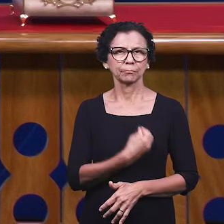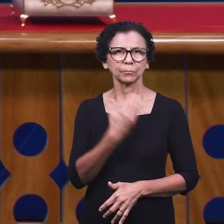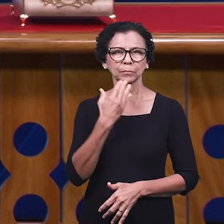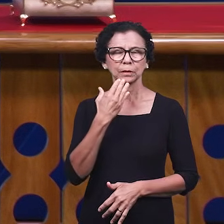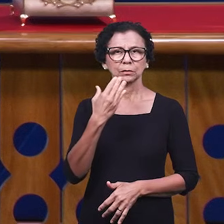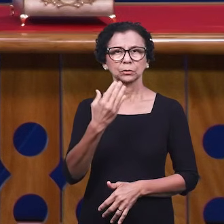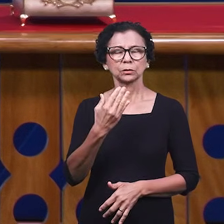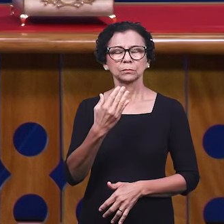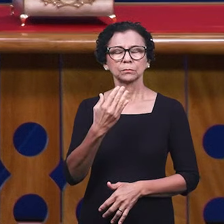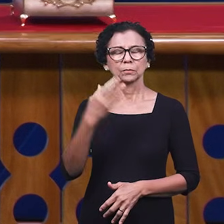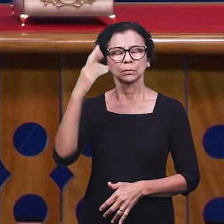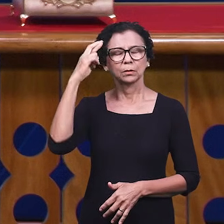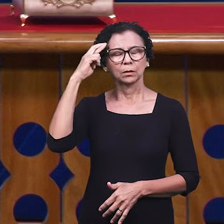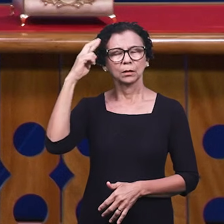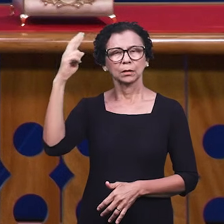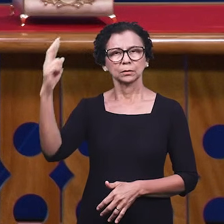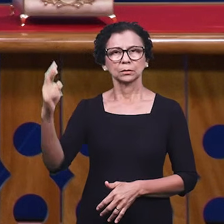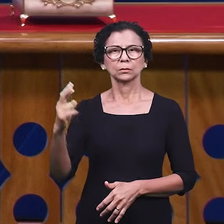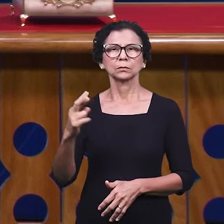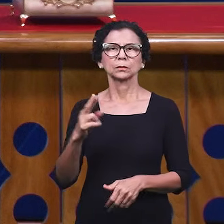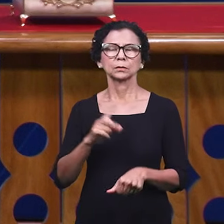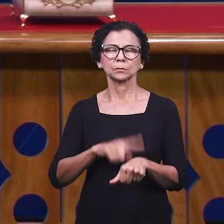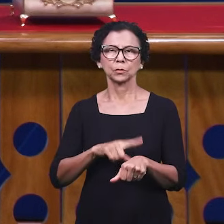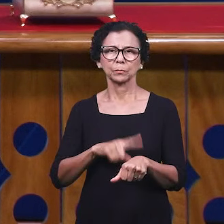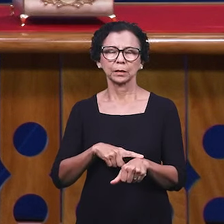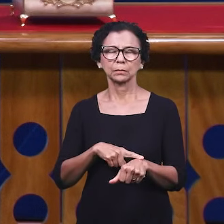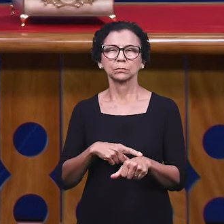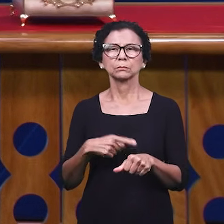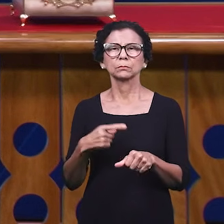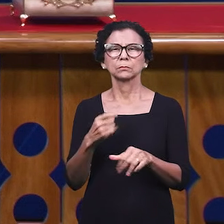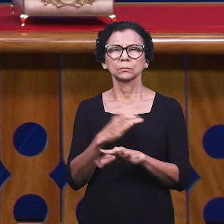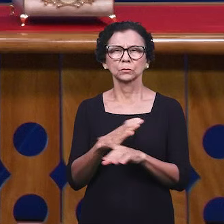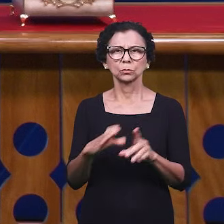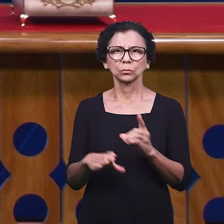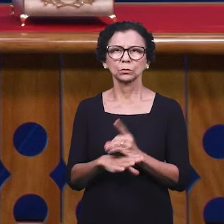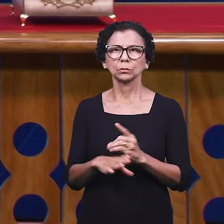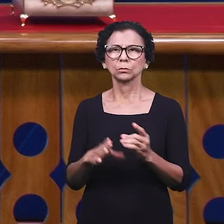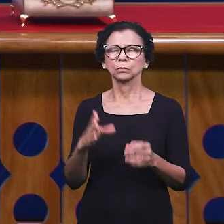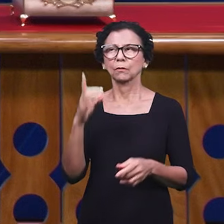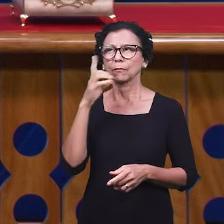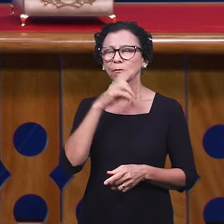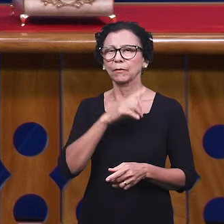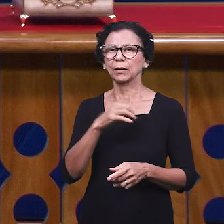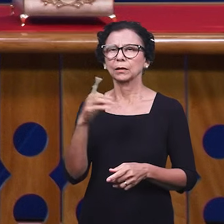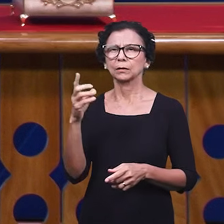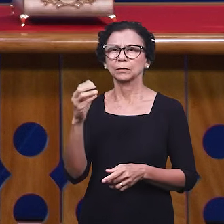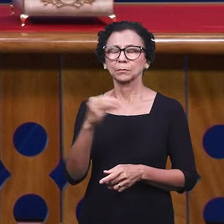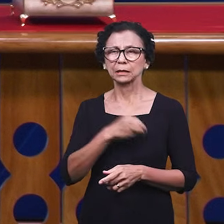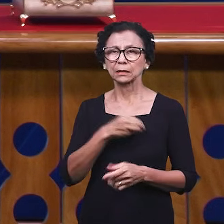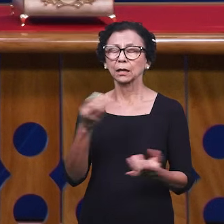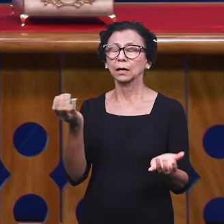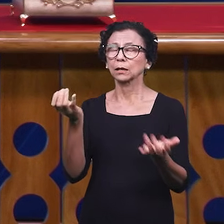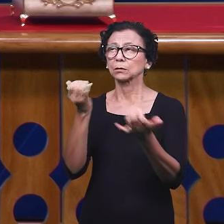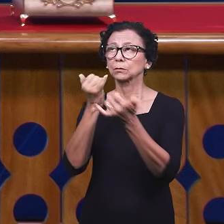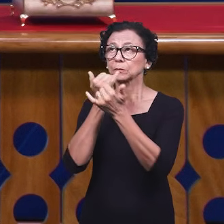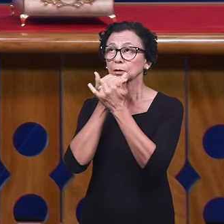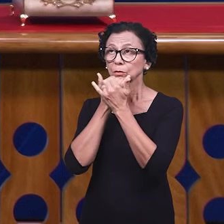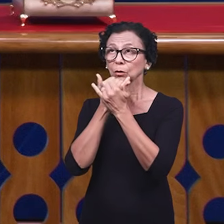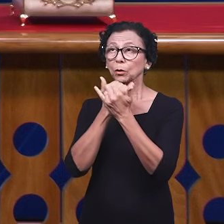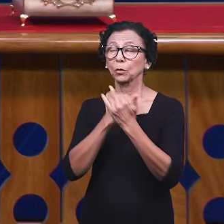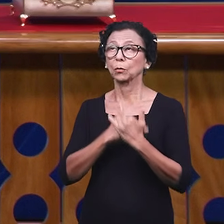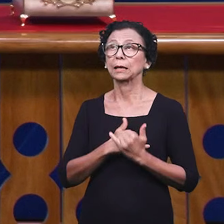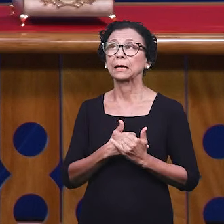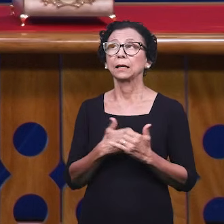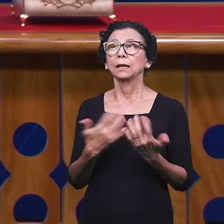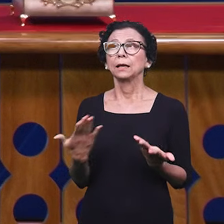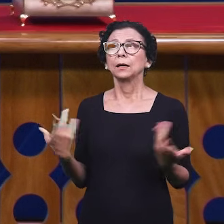e pedimos para que nesse dia, nesse culto de oração, Senhor, Tu perdoes as nossas falhas, os nossos pecados, porque